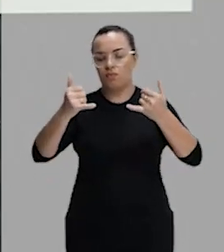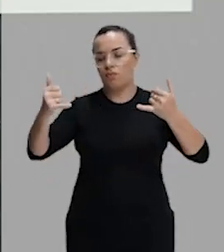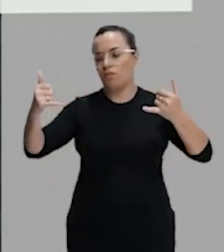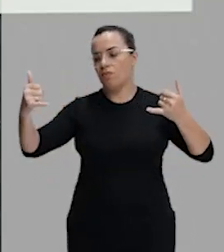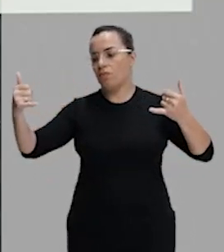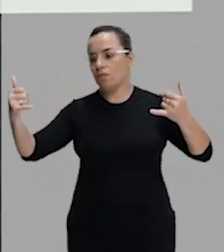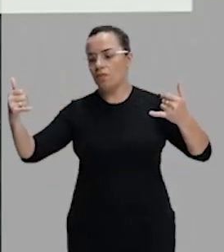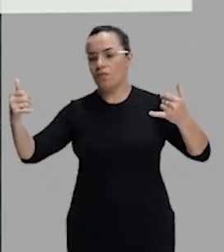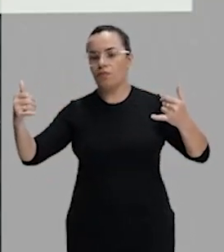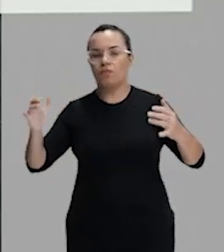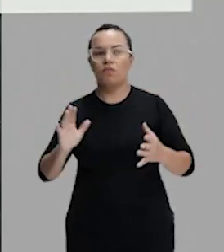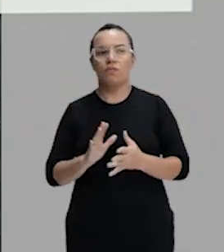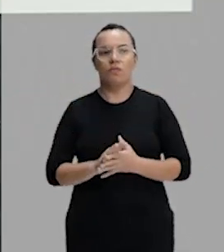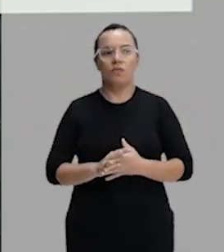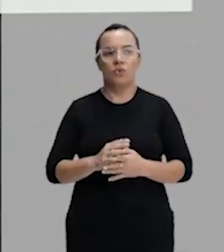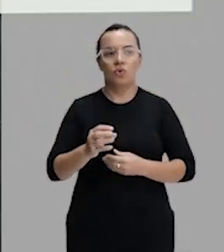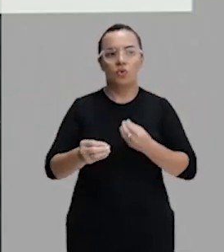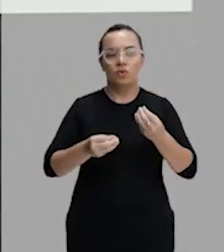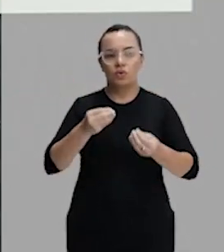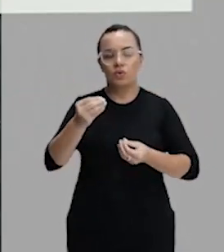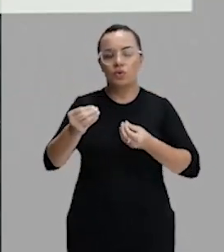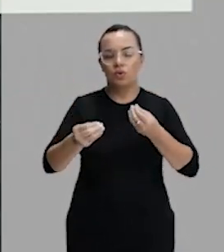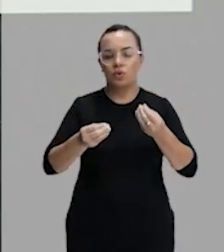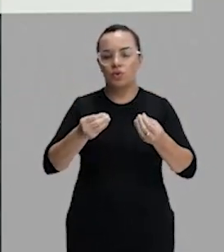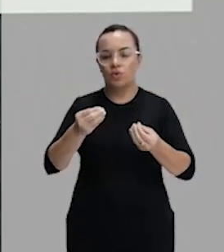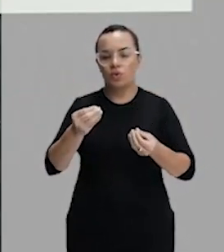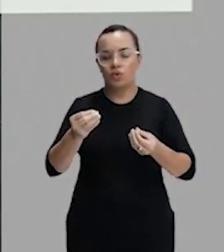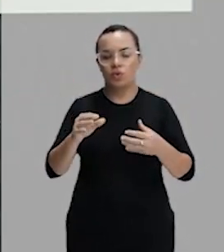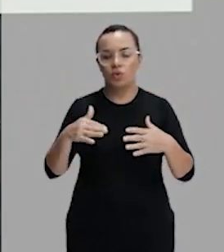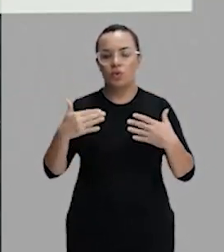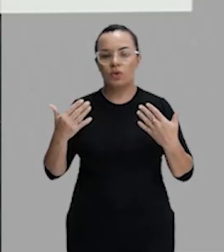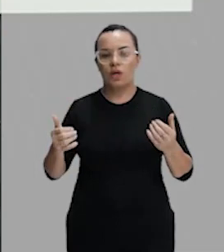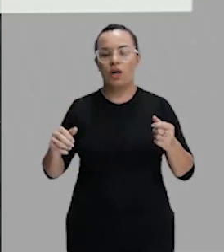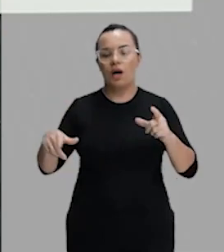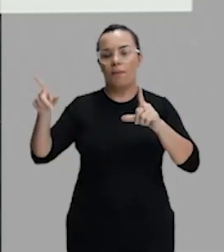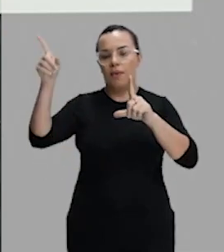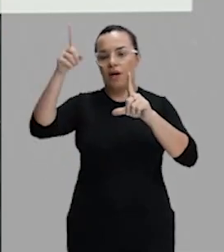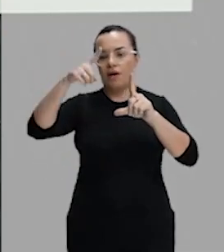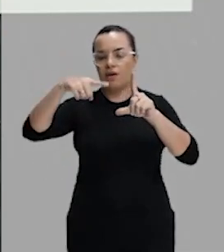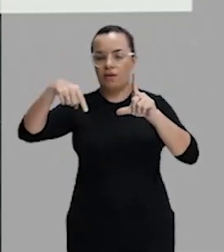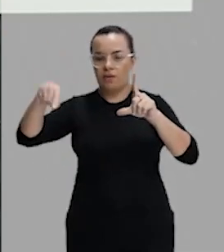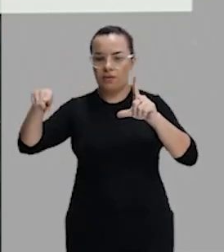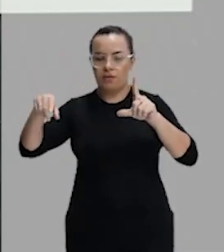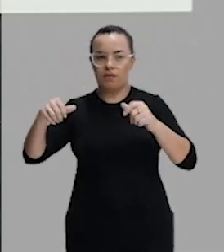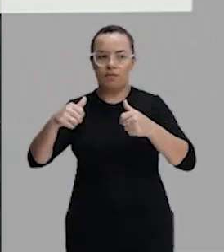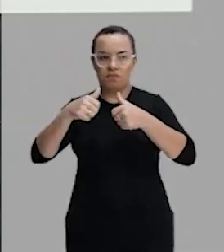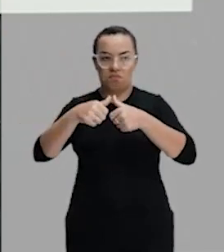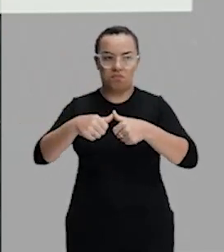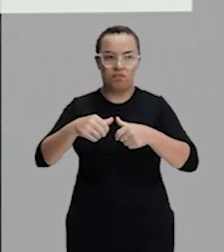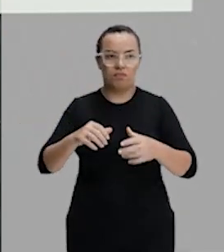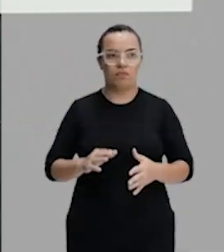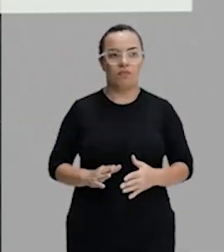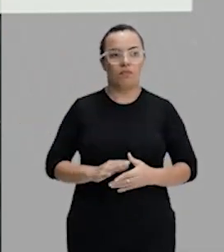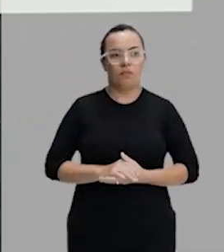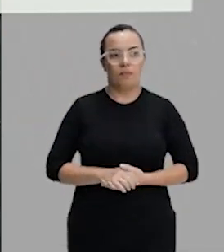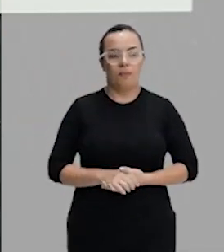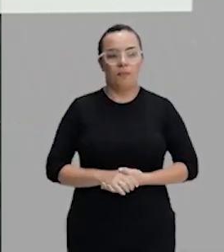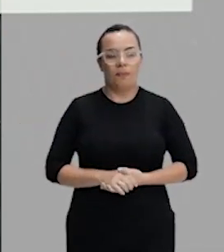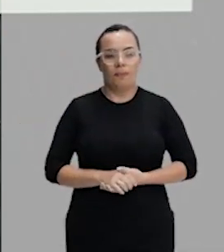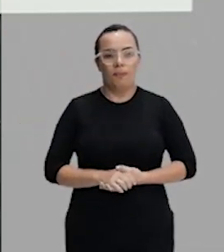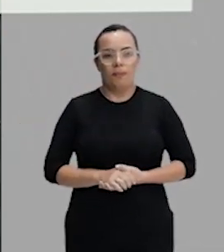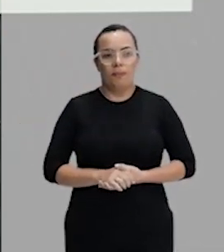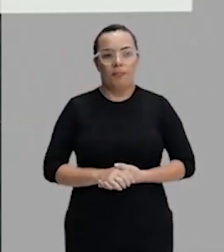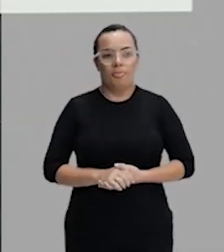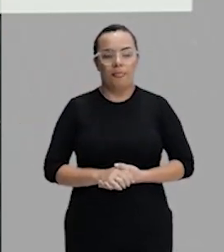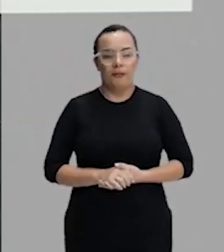vai definir onde a parábola está. Então, vamos colocar algumas situações. Ó. Tá?